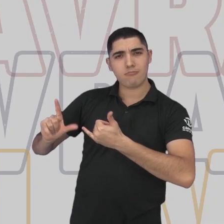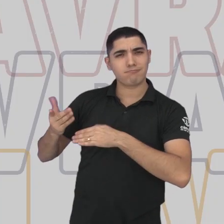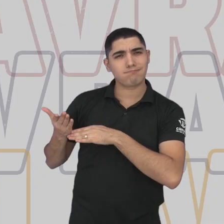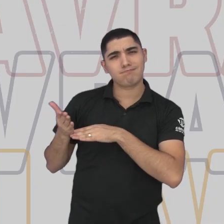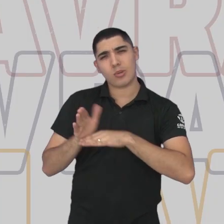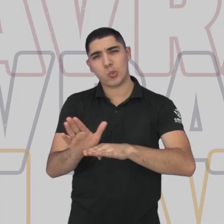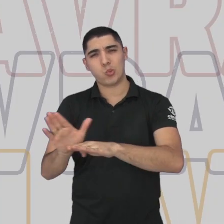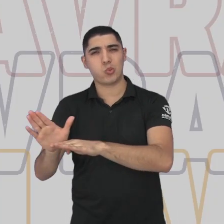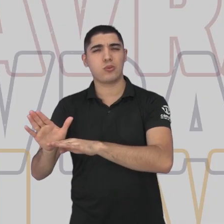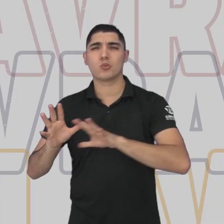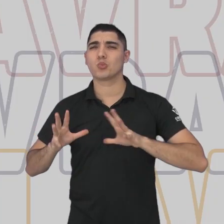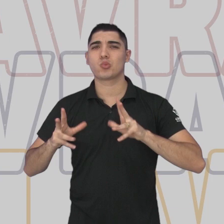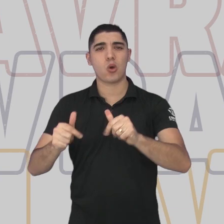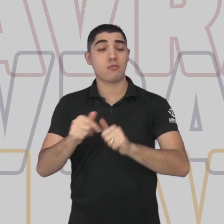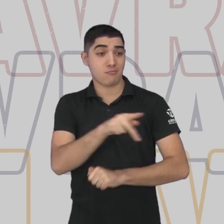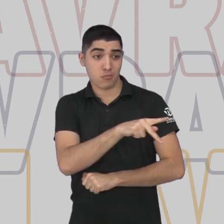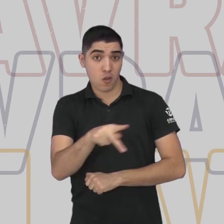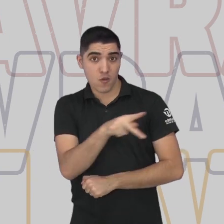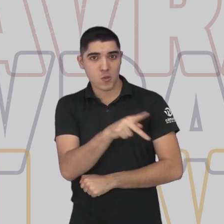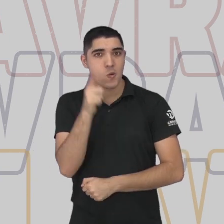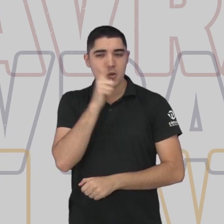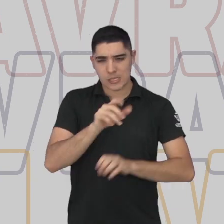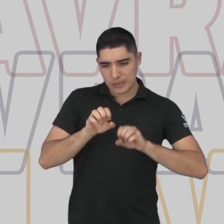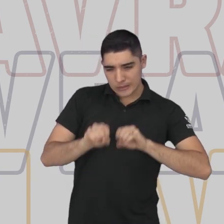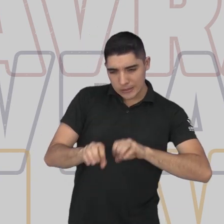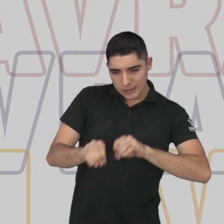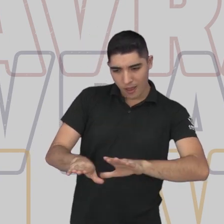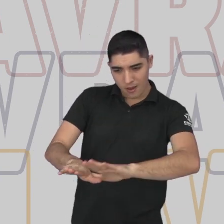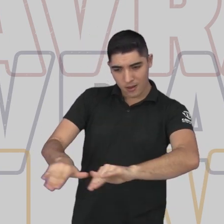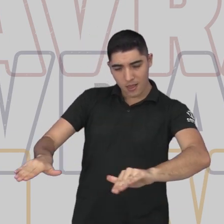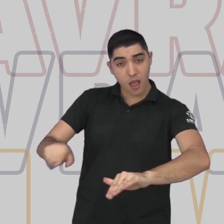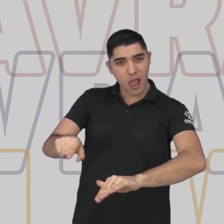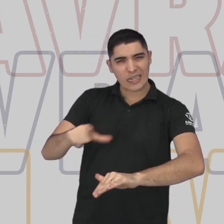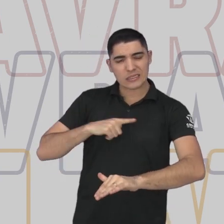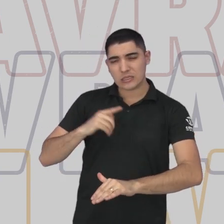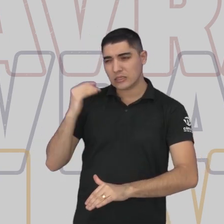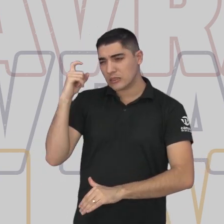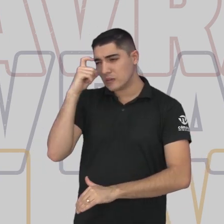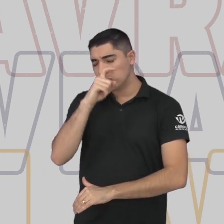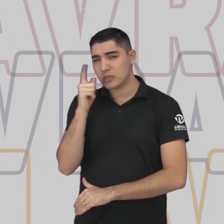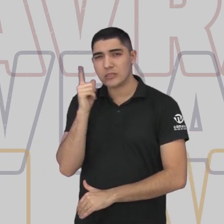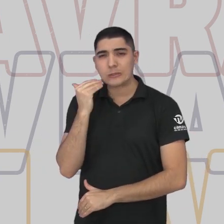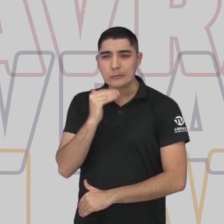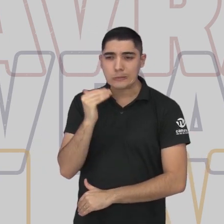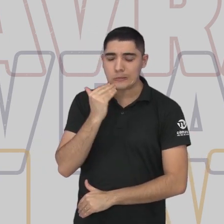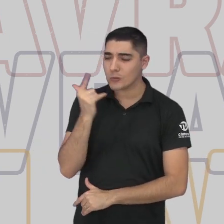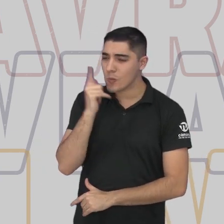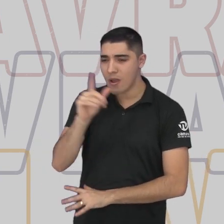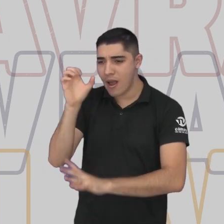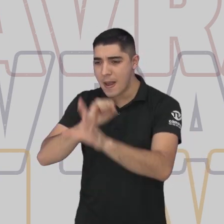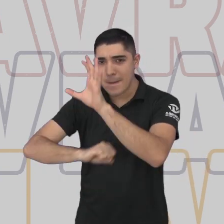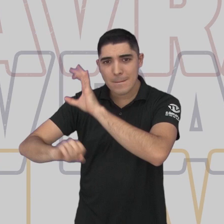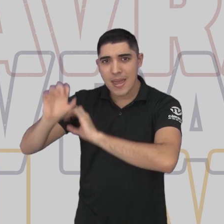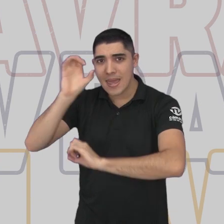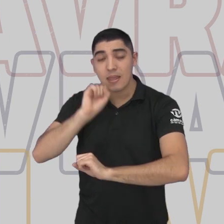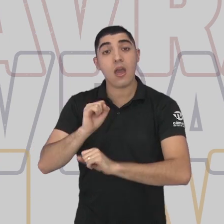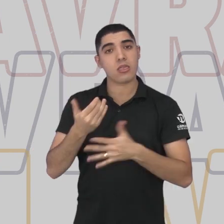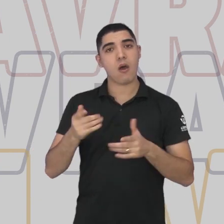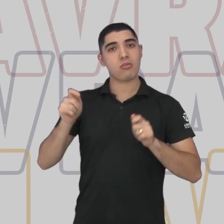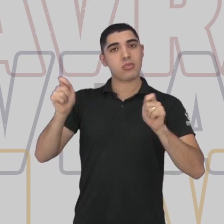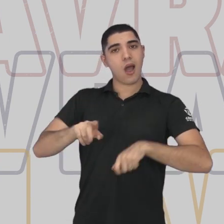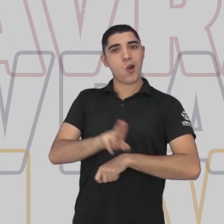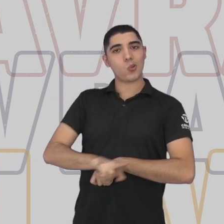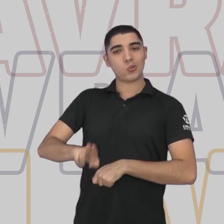muito, né? O professor ajuda a ensinar aquela criança que está com maior dificuldade, né? Para aprender, aprendizagem. Então, ele